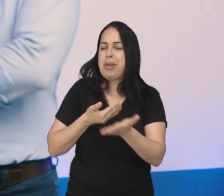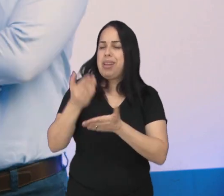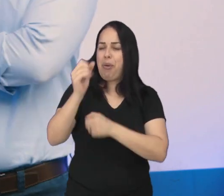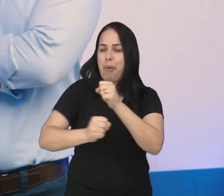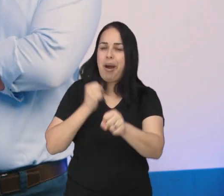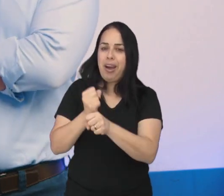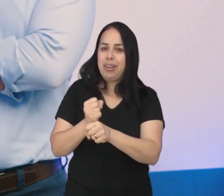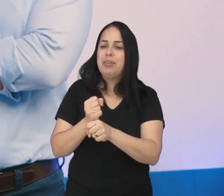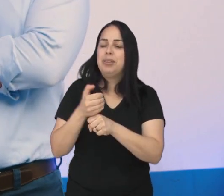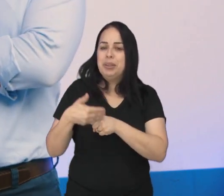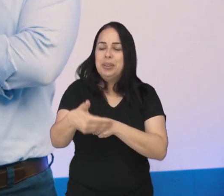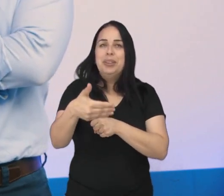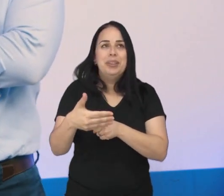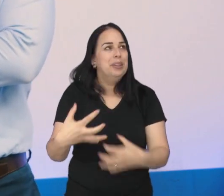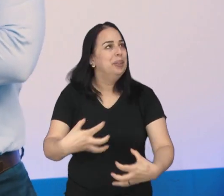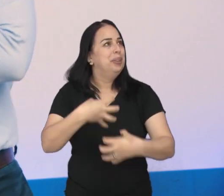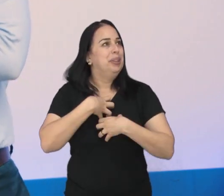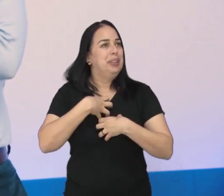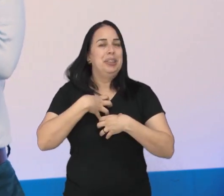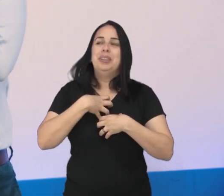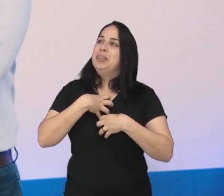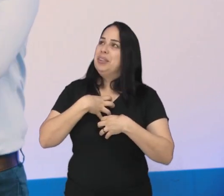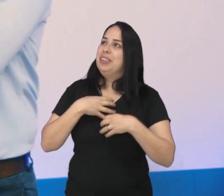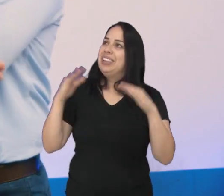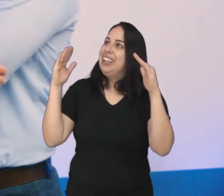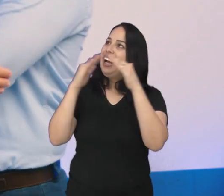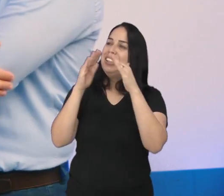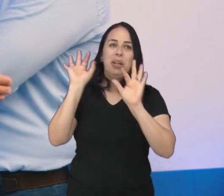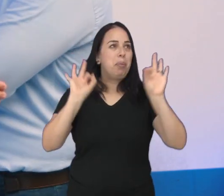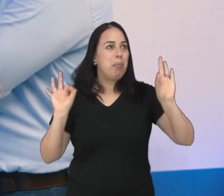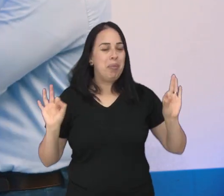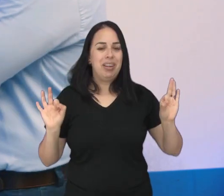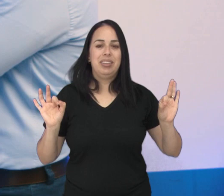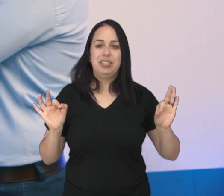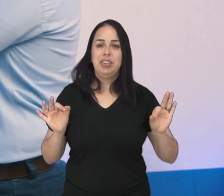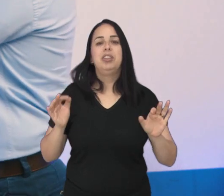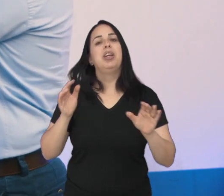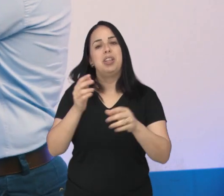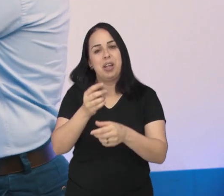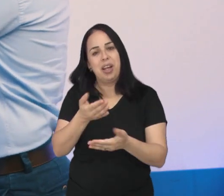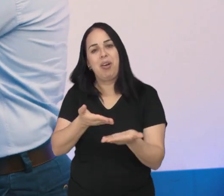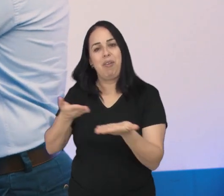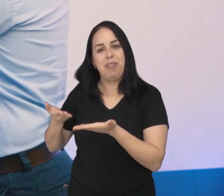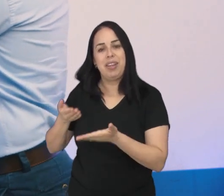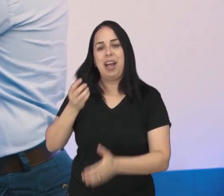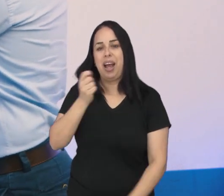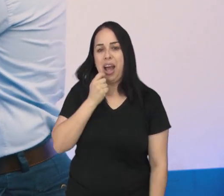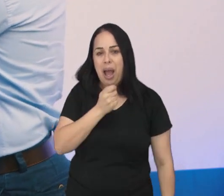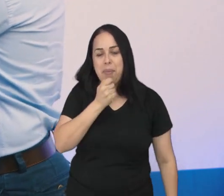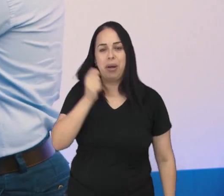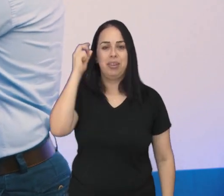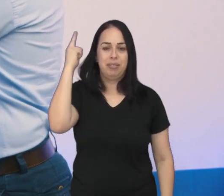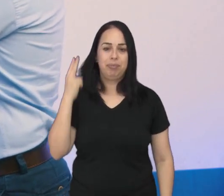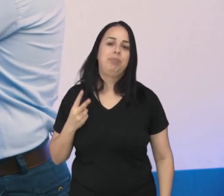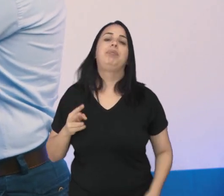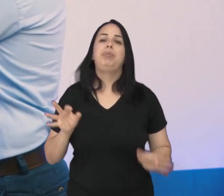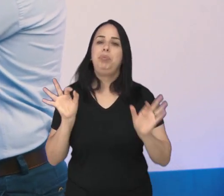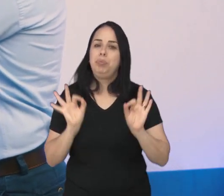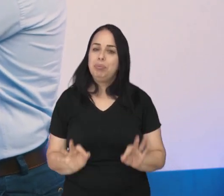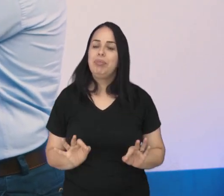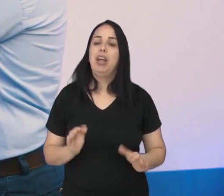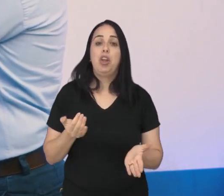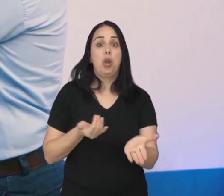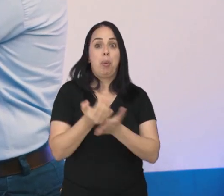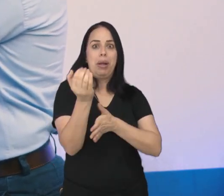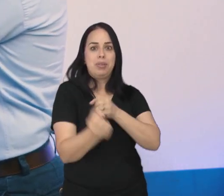essas dicas e começar o ano com um sentimento de casa nova? Eu chamo a repórter Vanessa Nascimento. Muito boa tarde para você também,